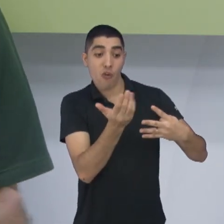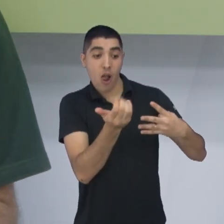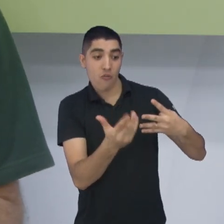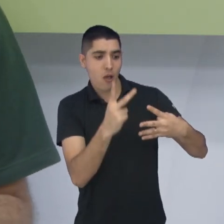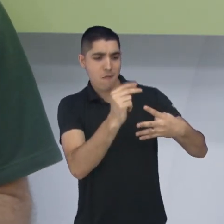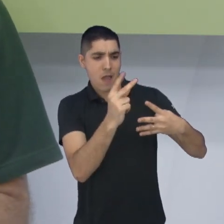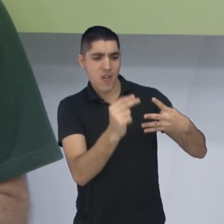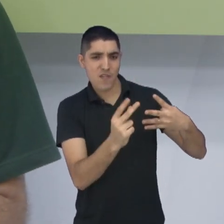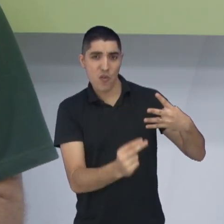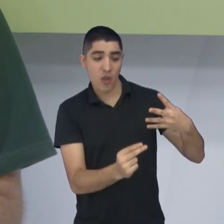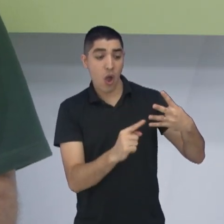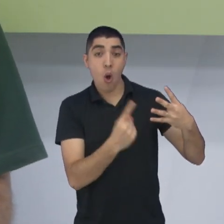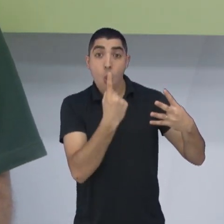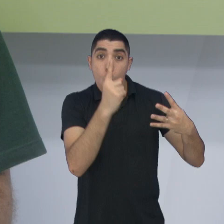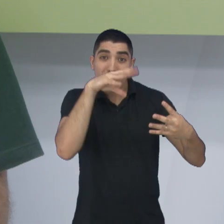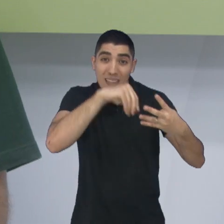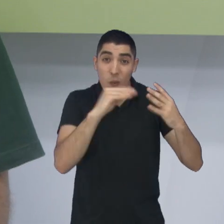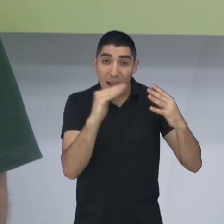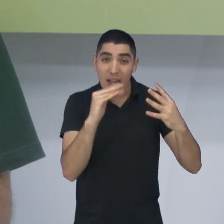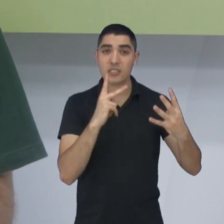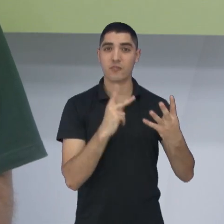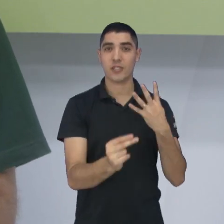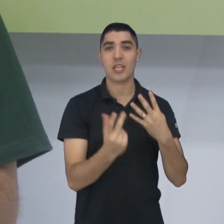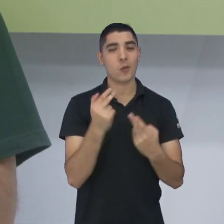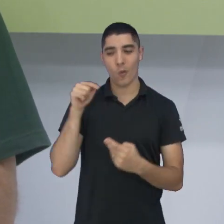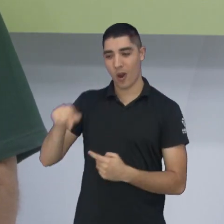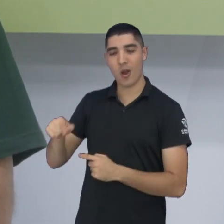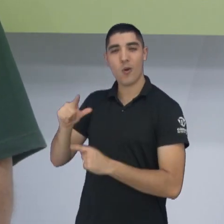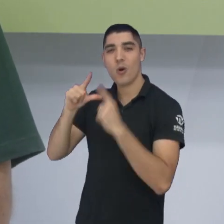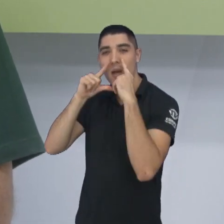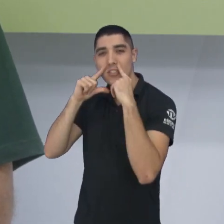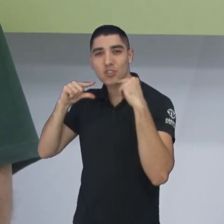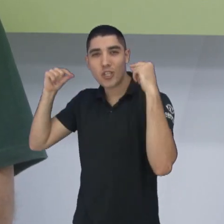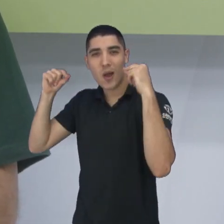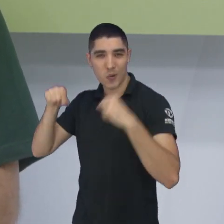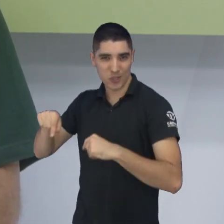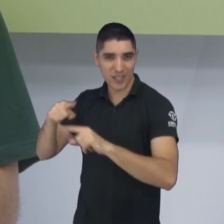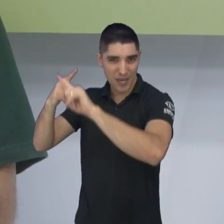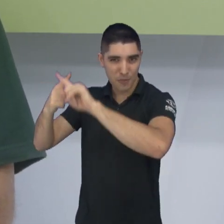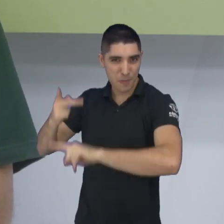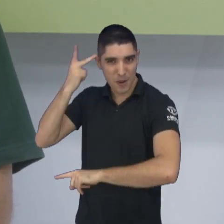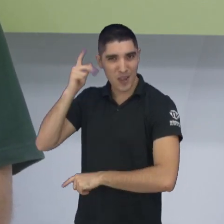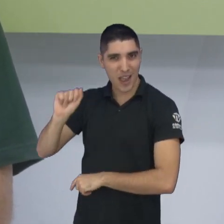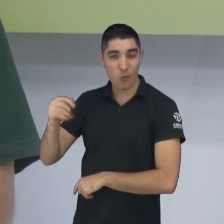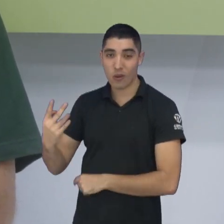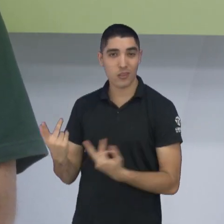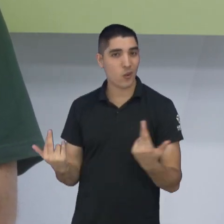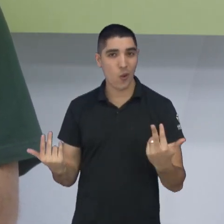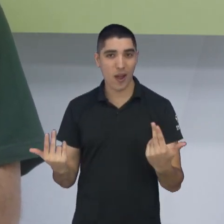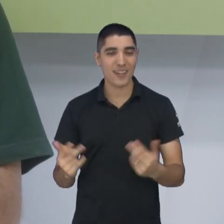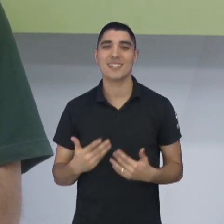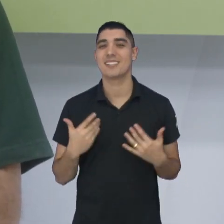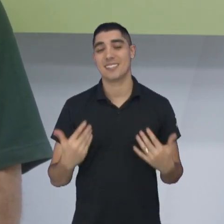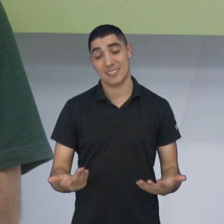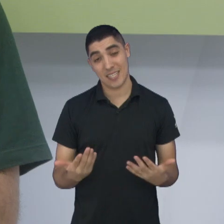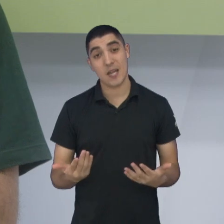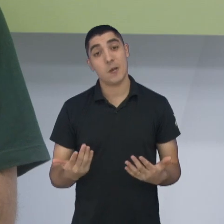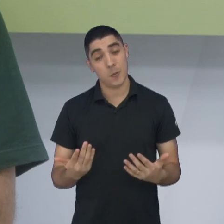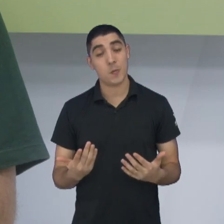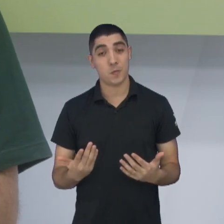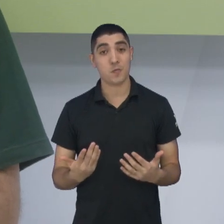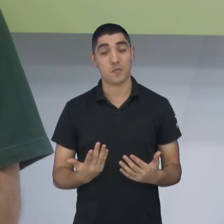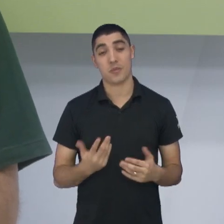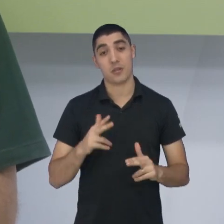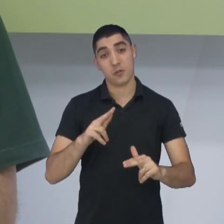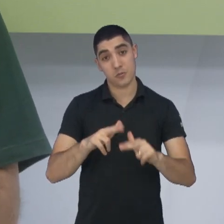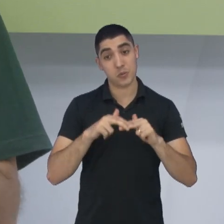assim como no Sul, Fitão, 15 Jaú, foi o único mandante que venceu. Também na Copa Capivara, só um mandante acabou passando aí para a